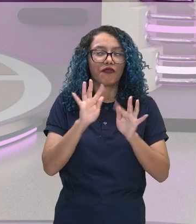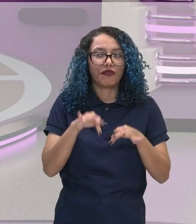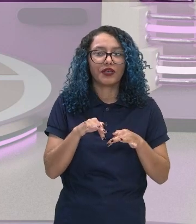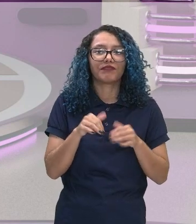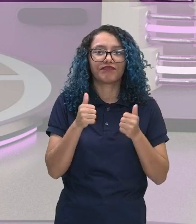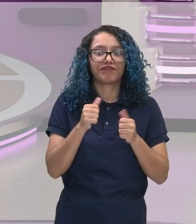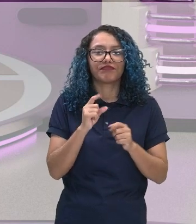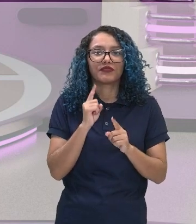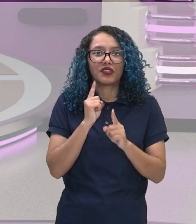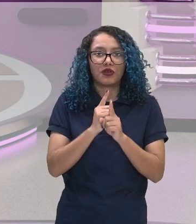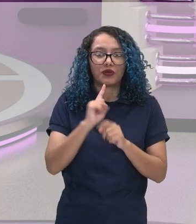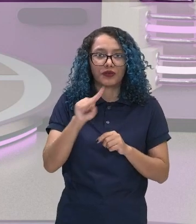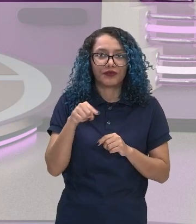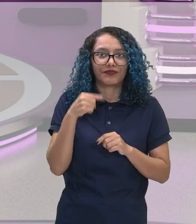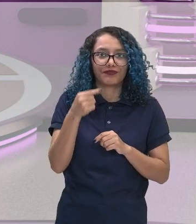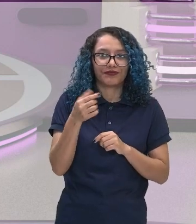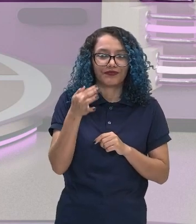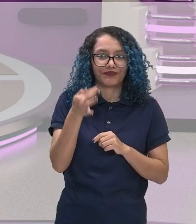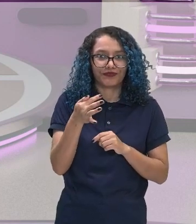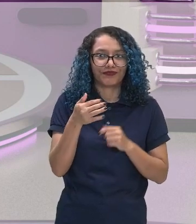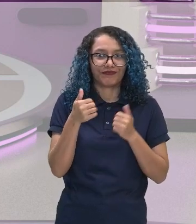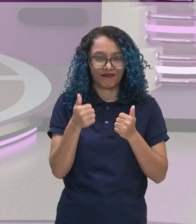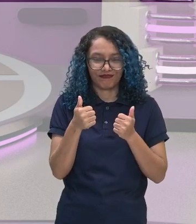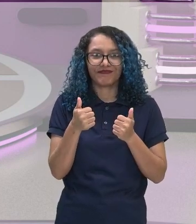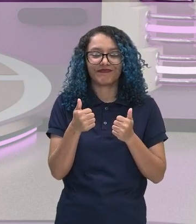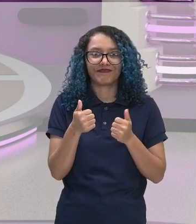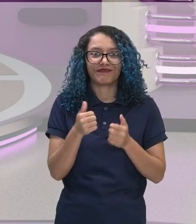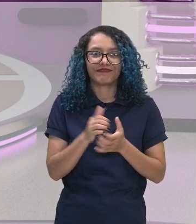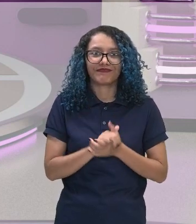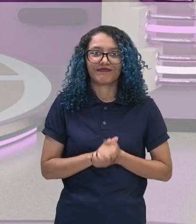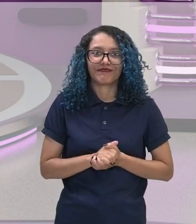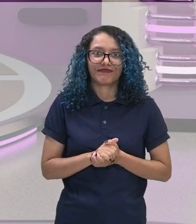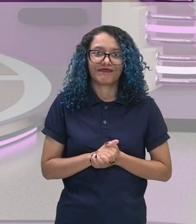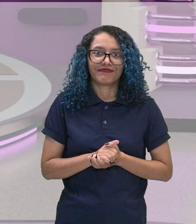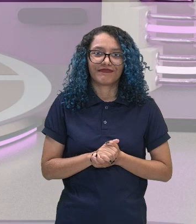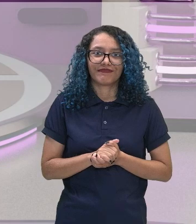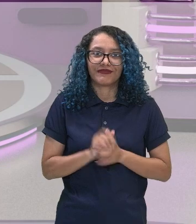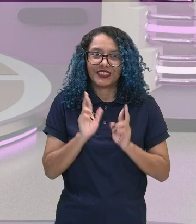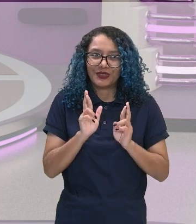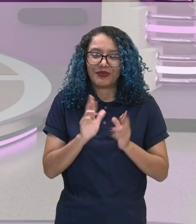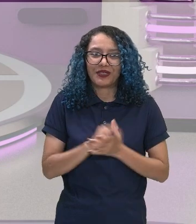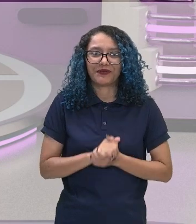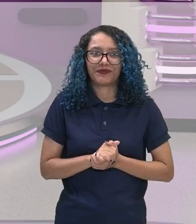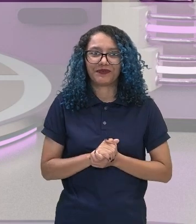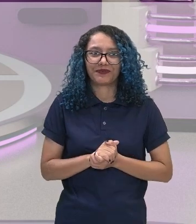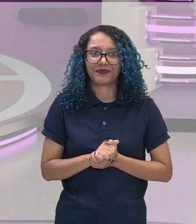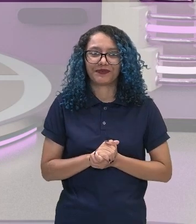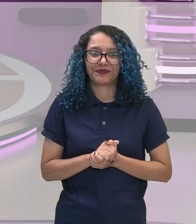aguardarei, claro, estarei aqui aguardando vocês em um próximo encontro, assim que, se Deus nos permitir.